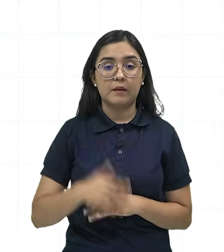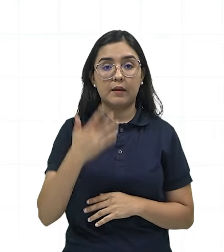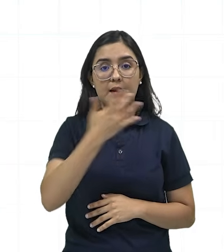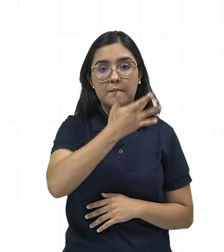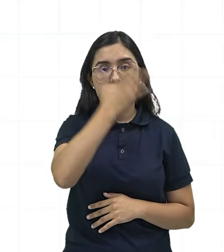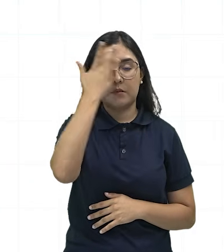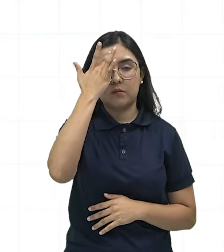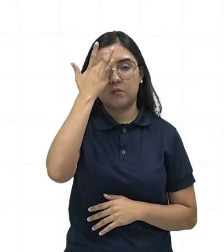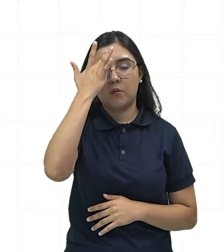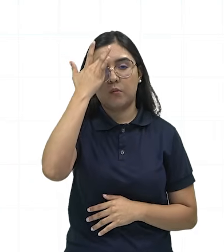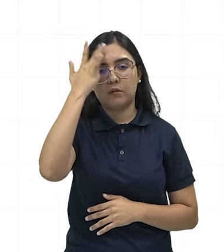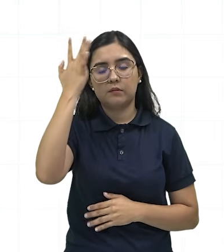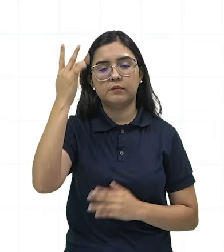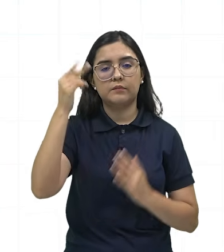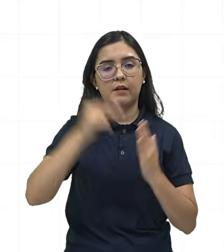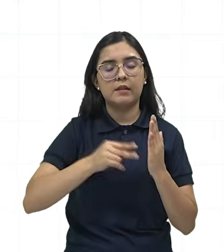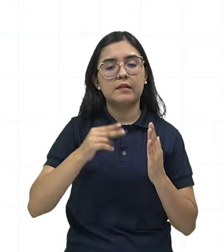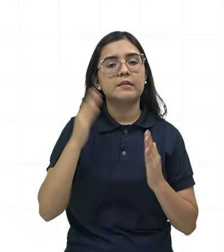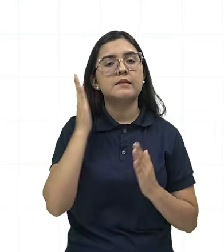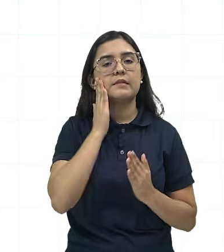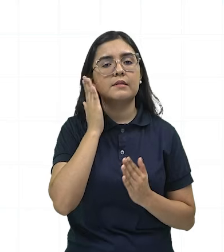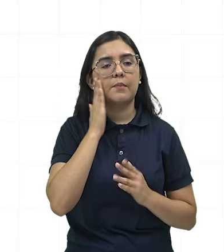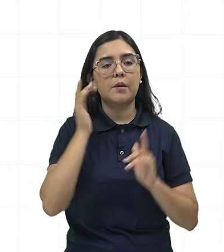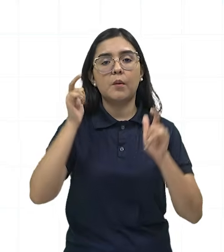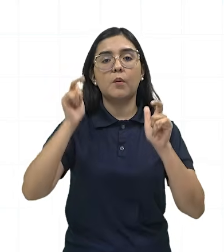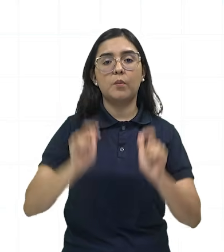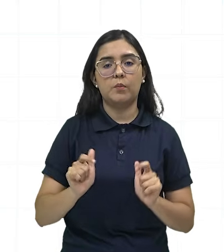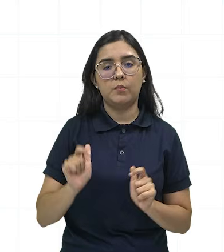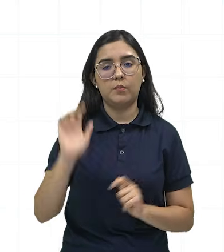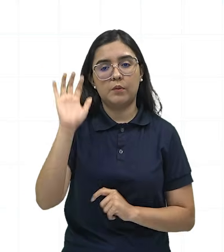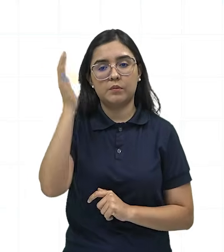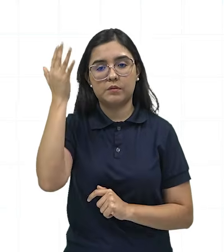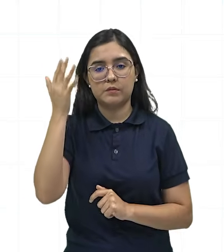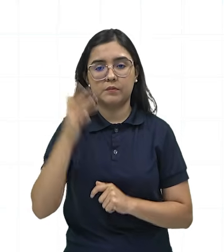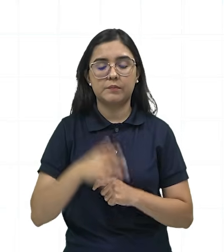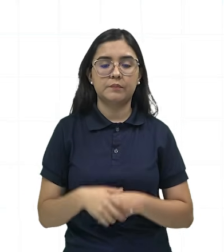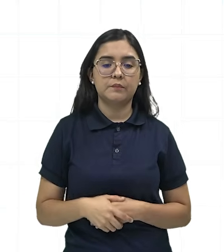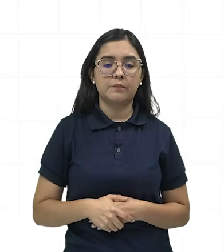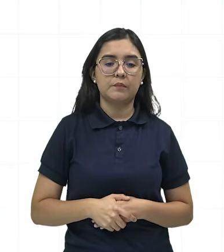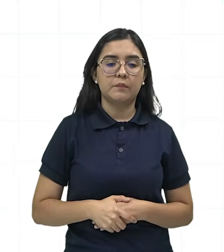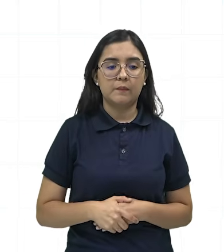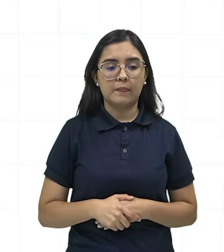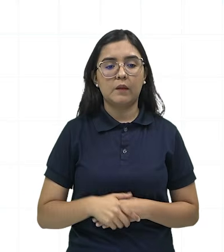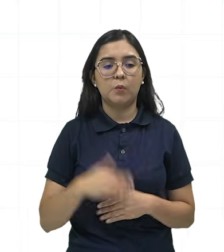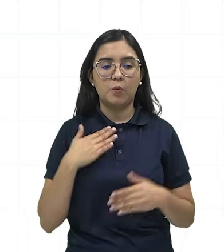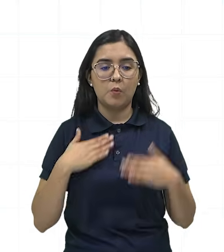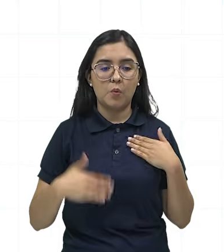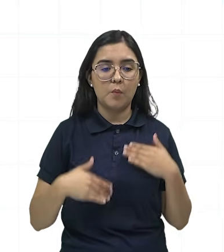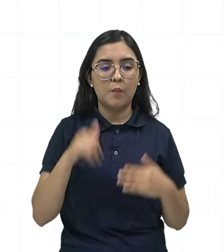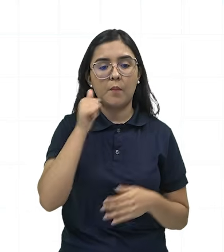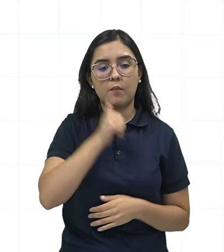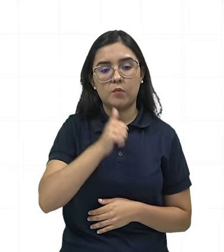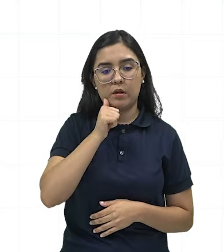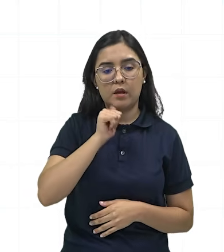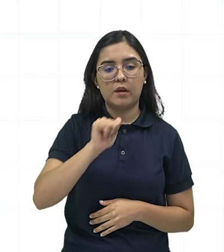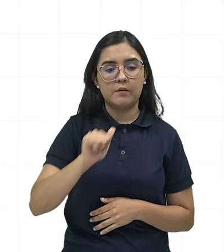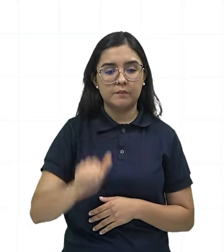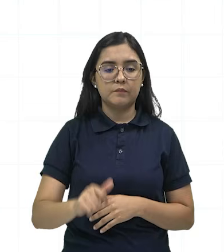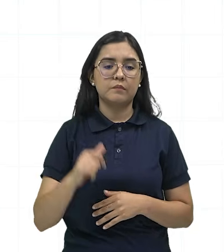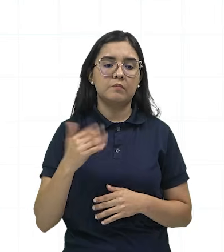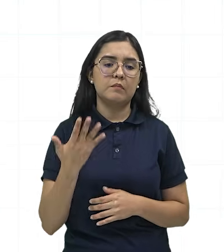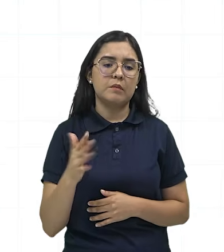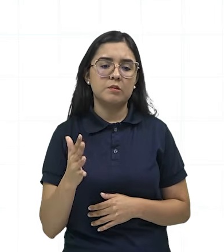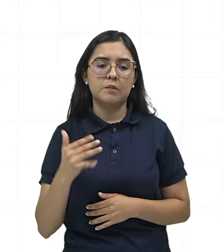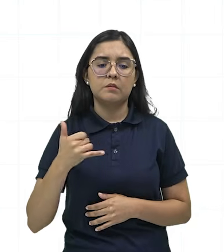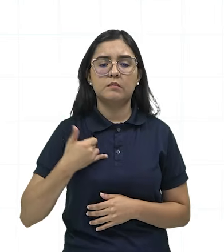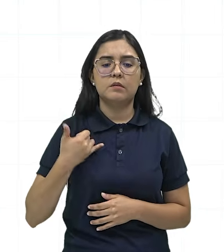leitor saiba onde foi que ocorreu, onde foi o local. O corpo de uma mulher aparentando 22 anos de idade, ou